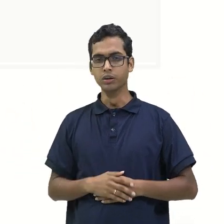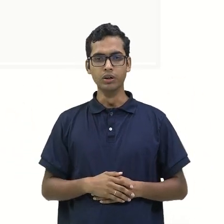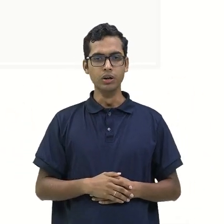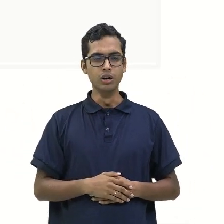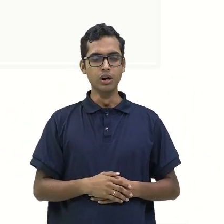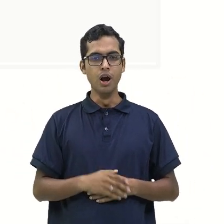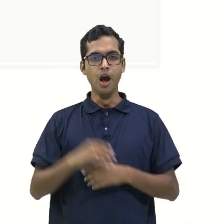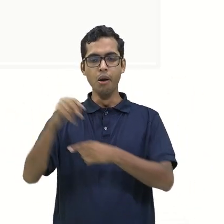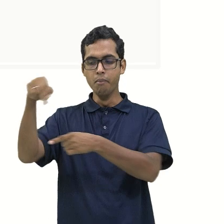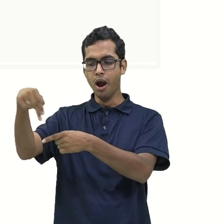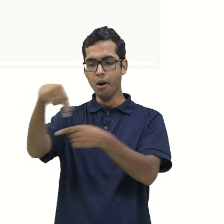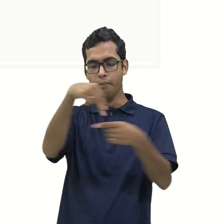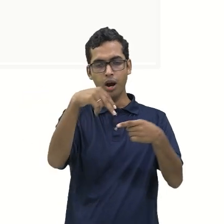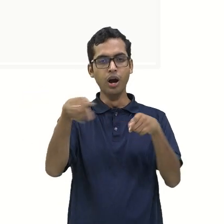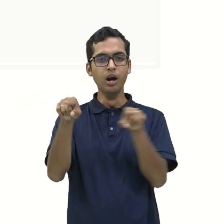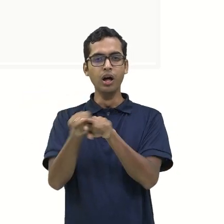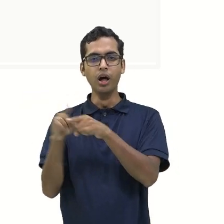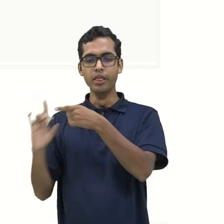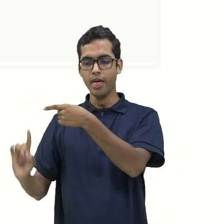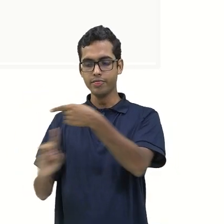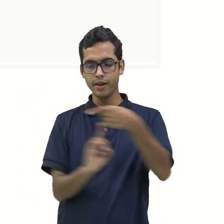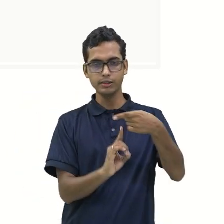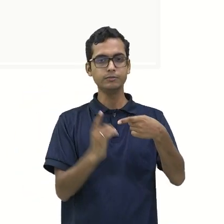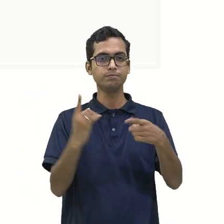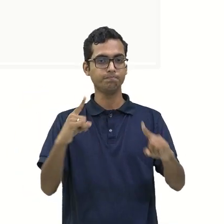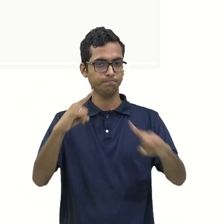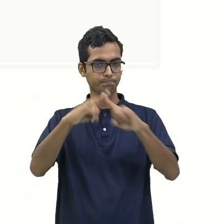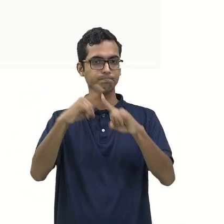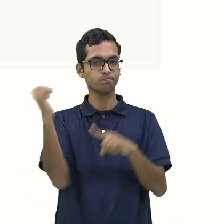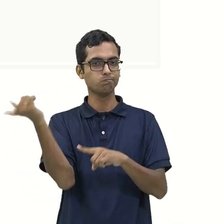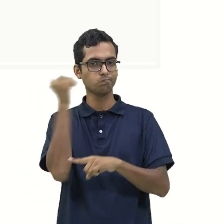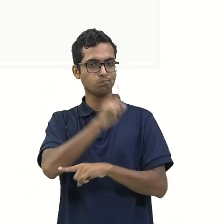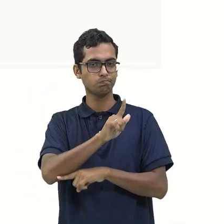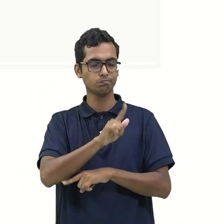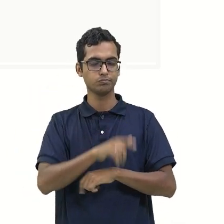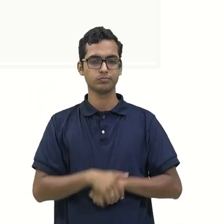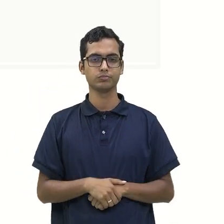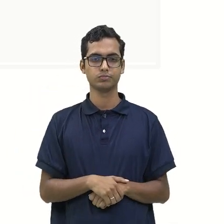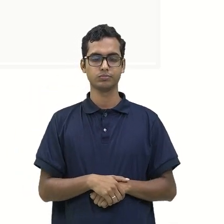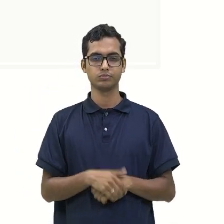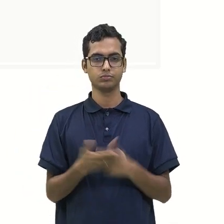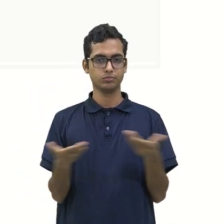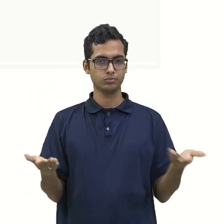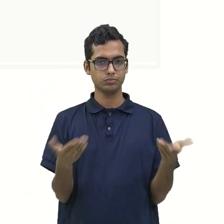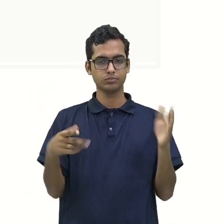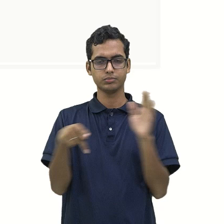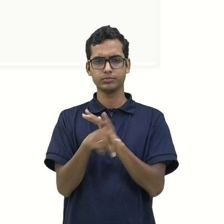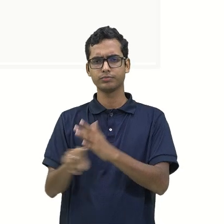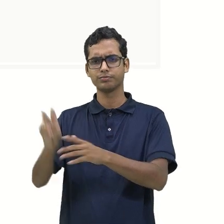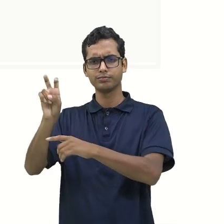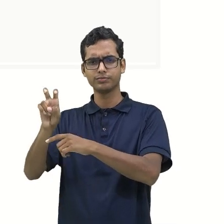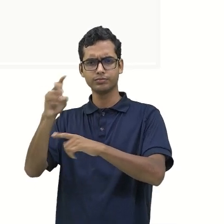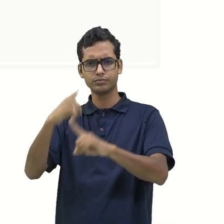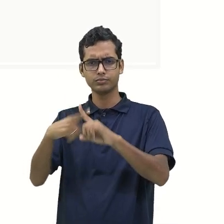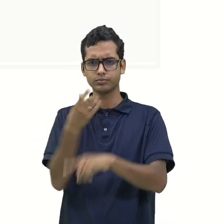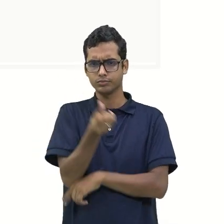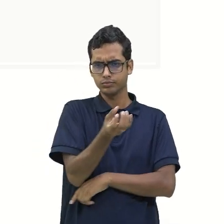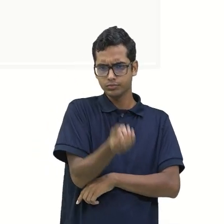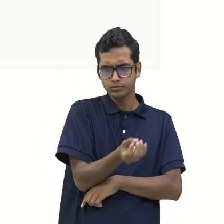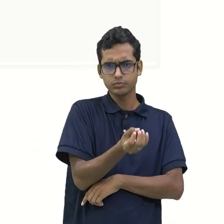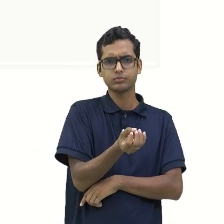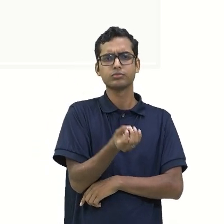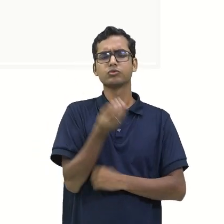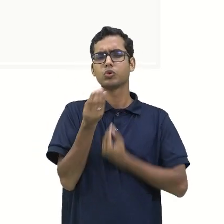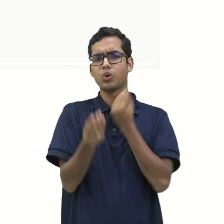com numerador, denominador com denominador. 5 vezes 60, tá? Você pode entender como